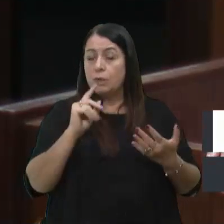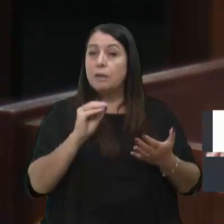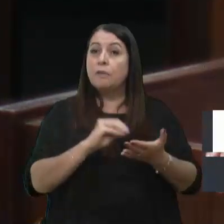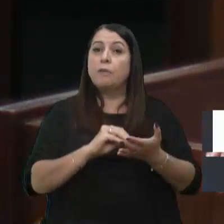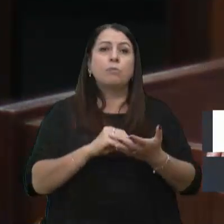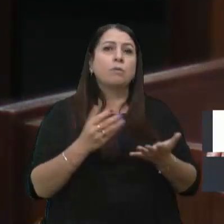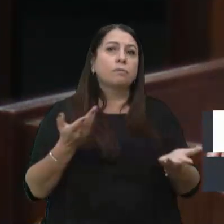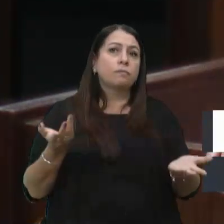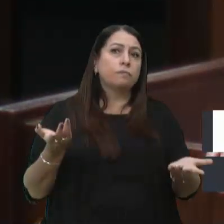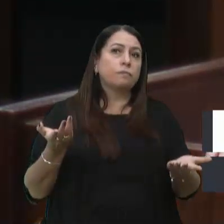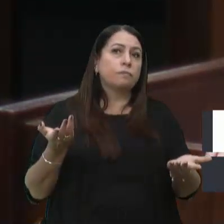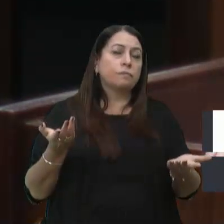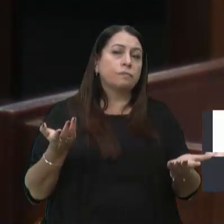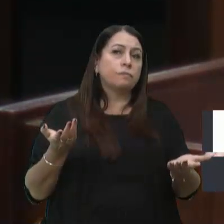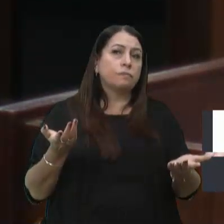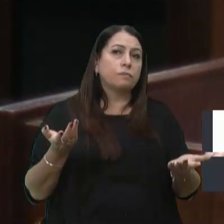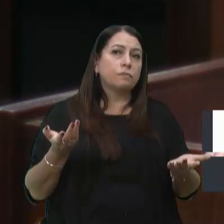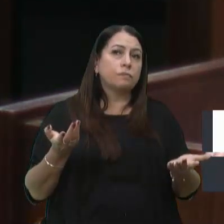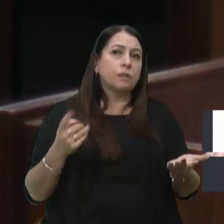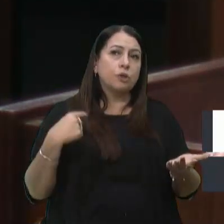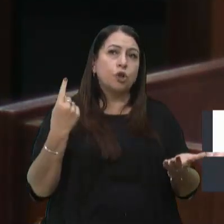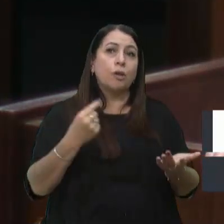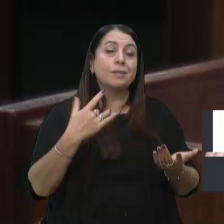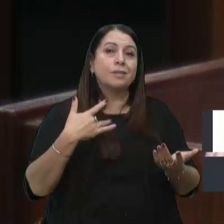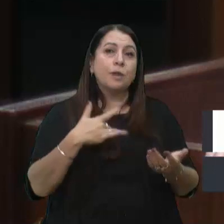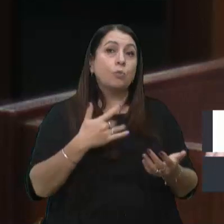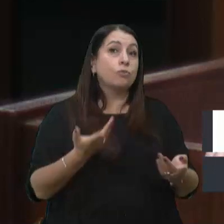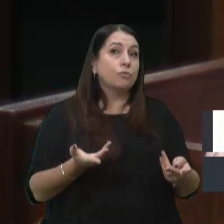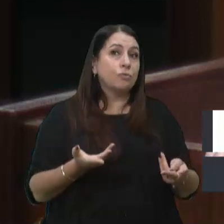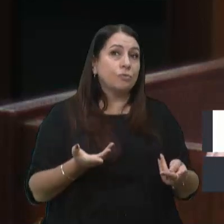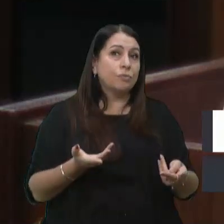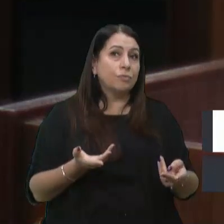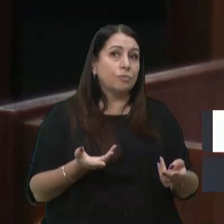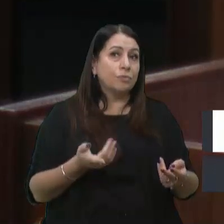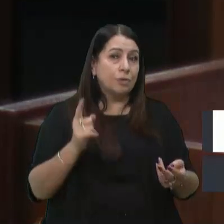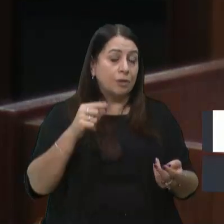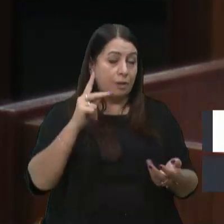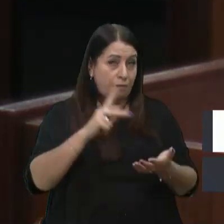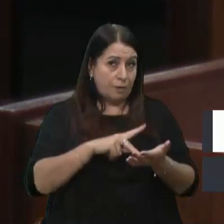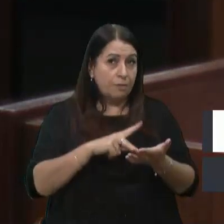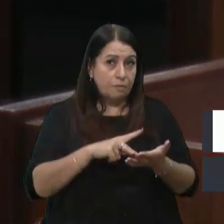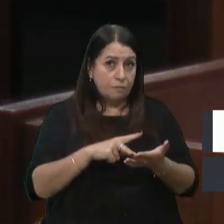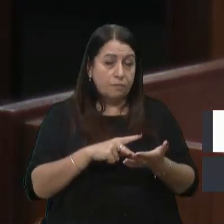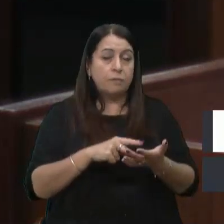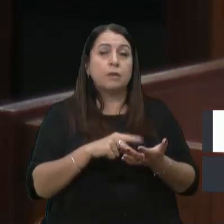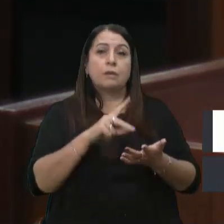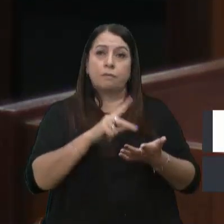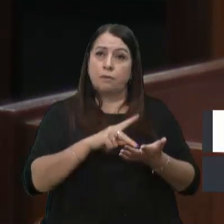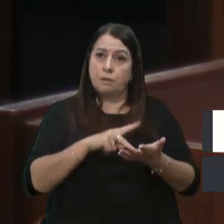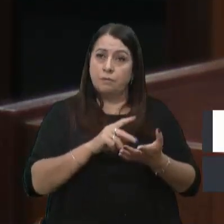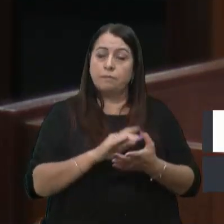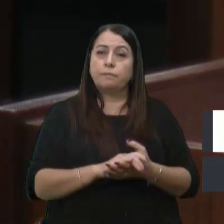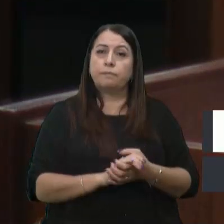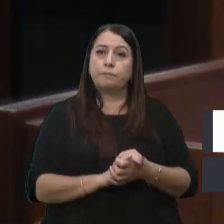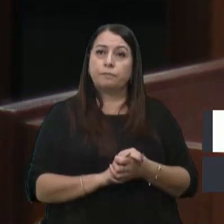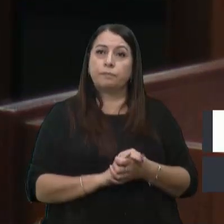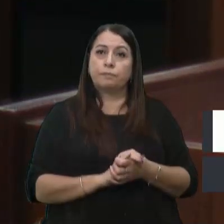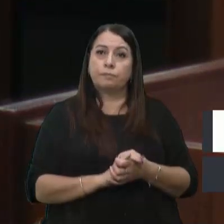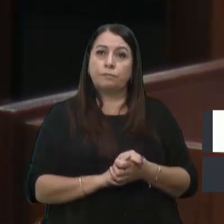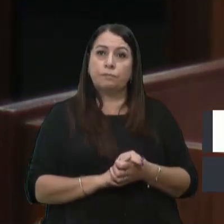faltando na nossa saúde é a verdade e a verdade